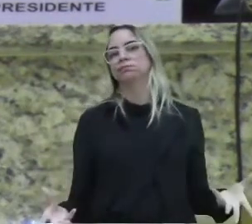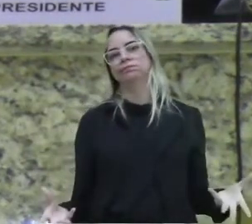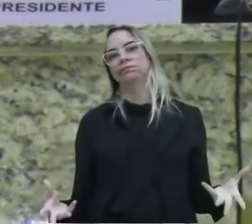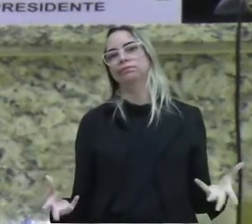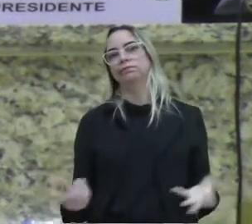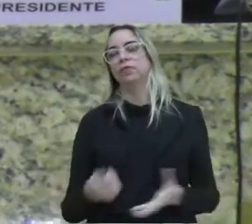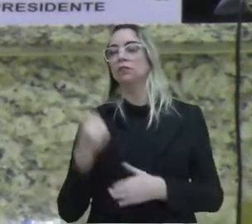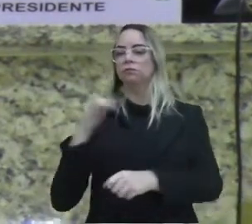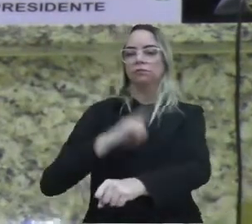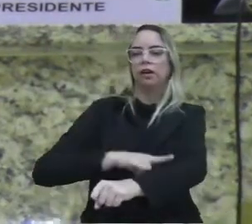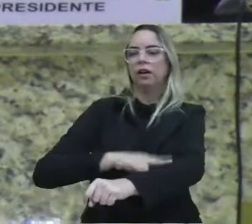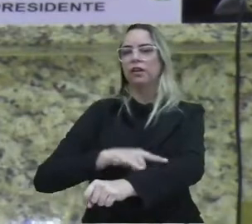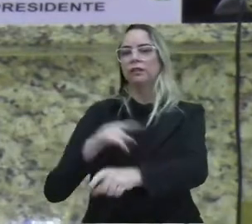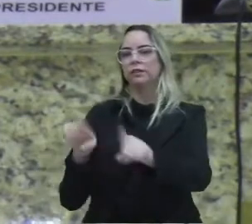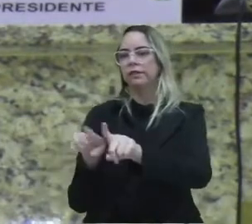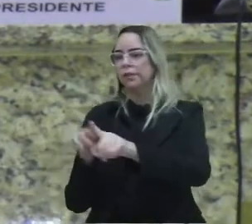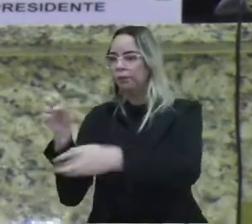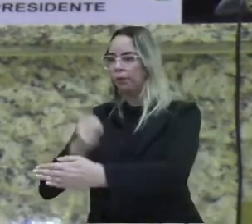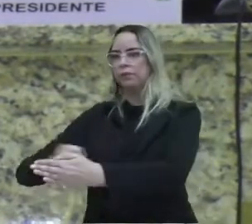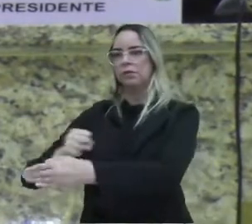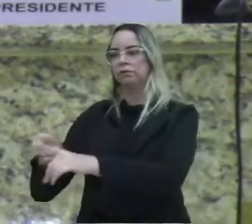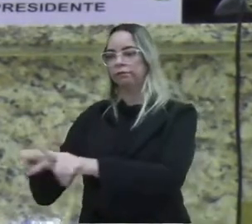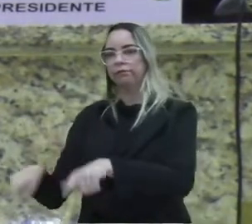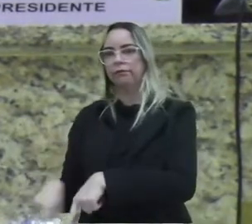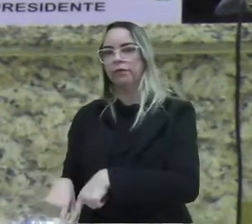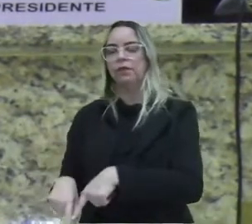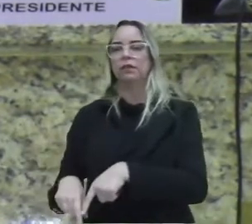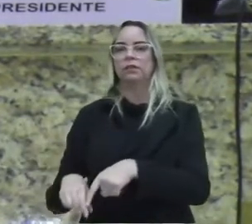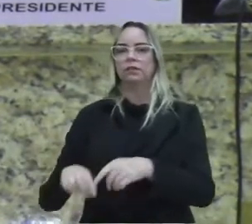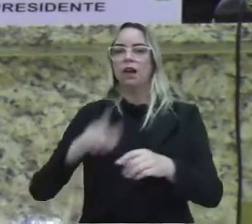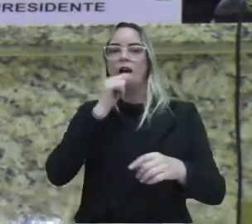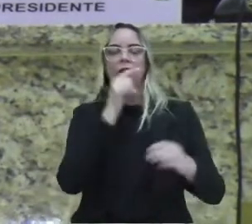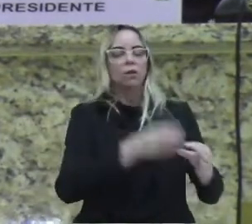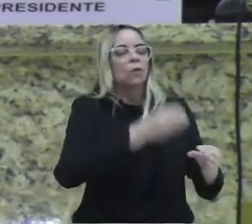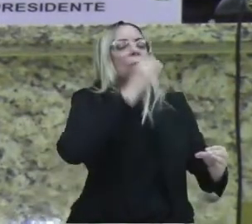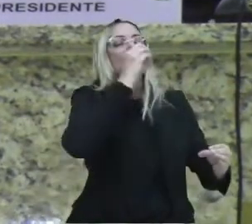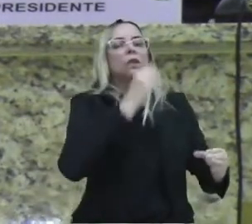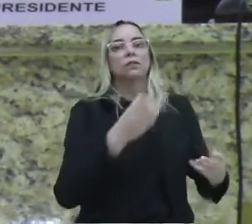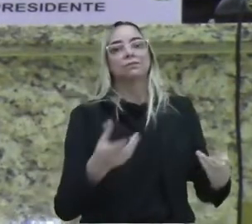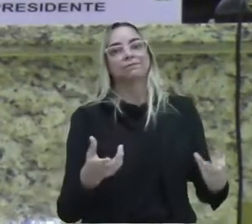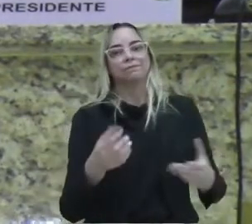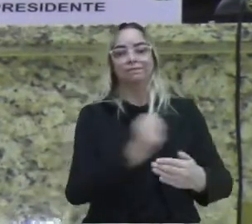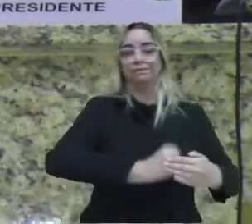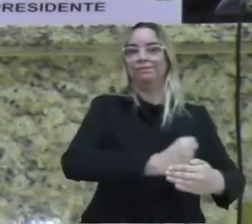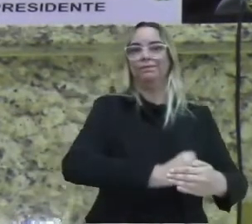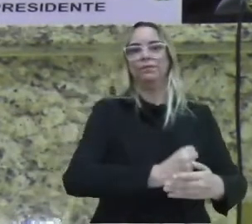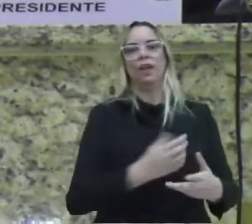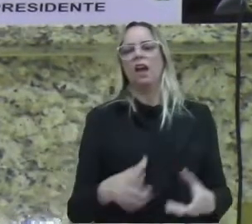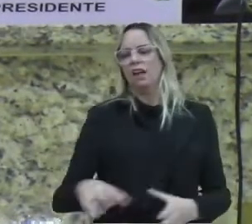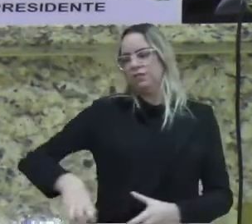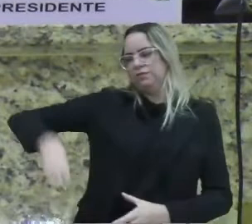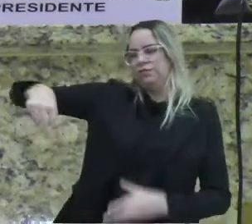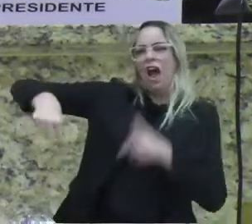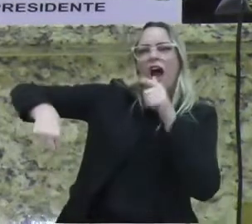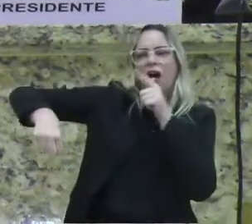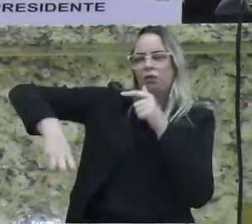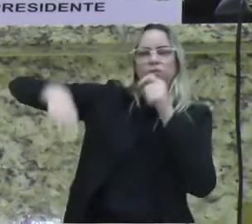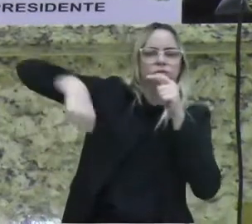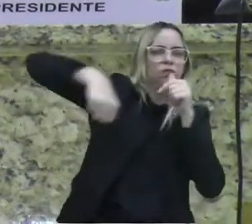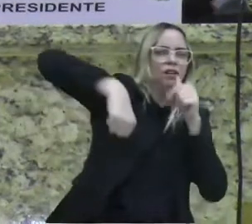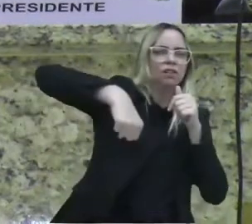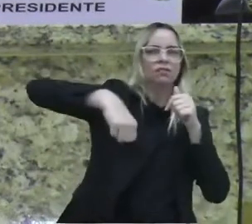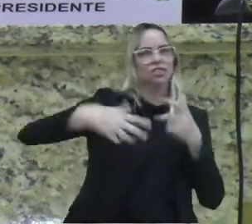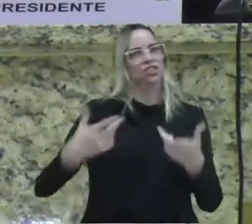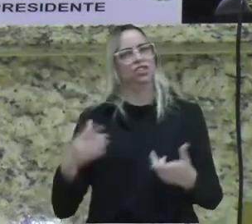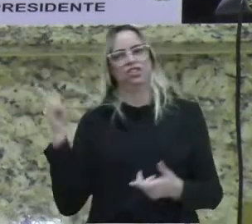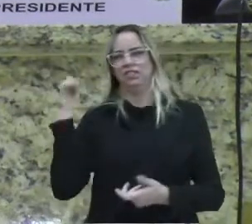nos banheiros, na cozinha, no refeitório. Então, era carregado de balde de água. Os funcionários